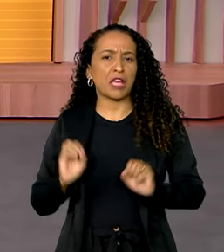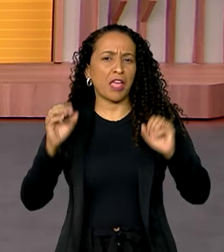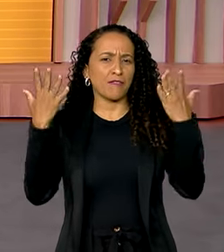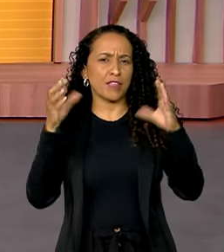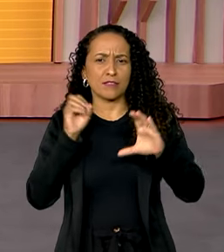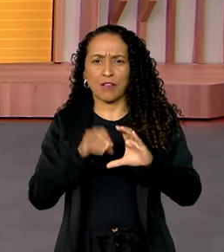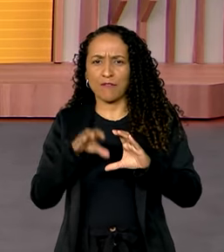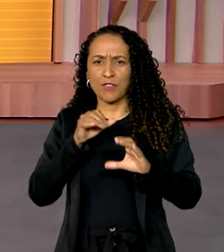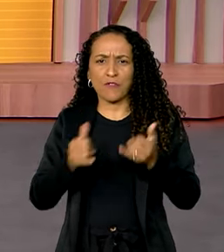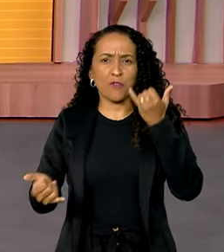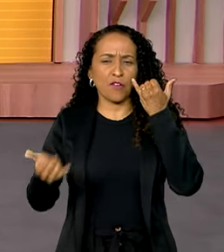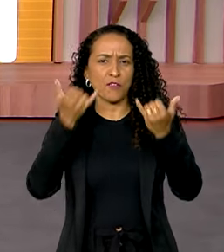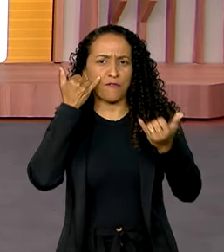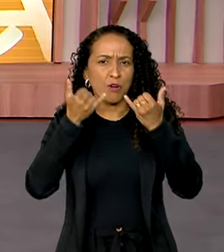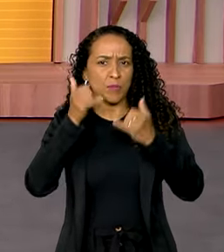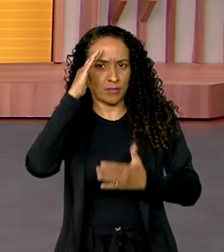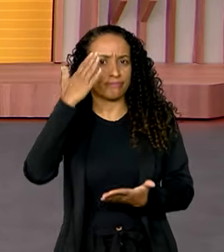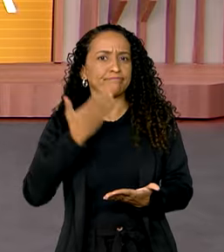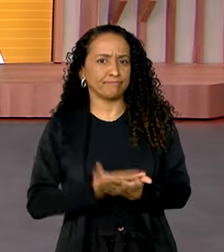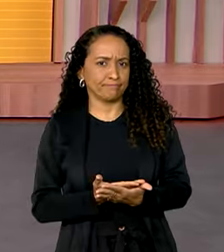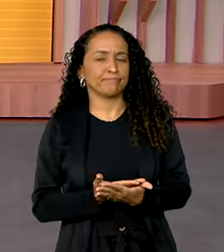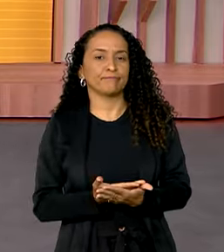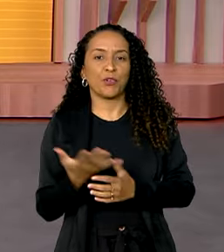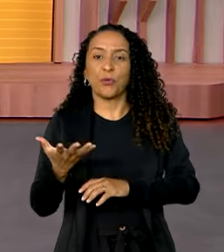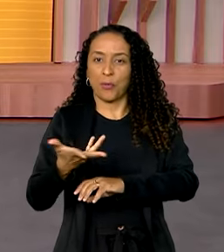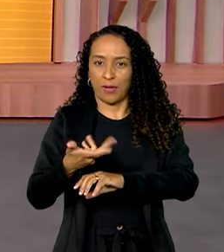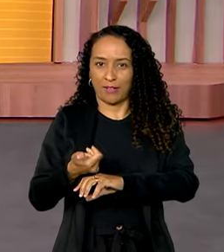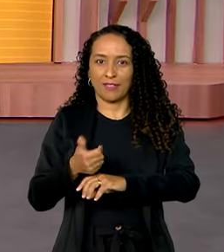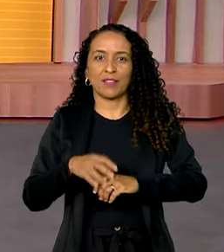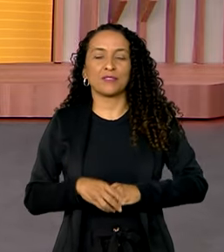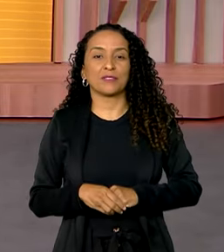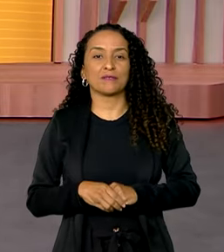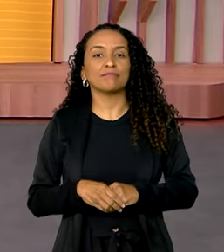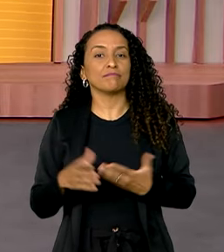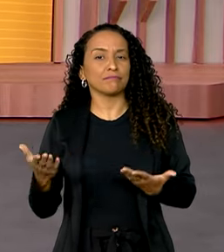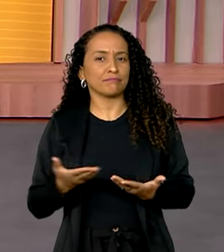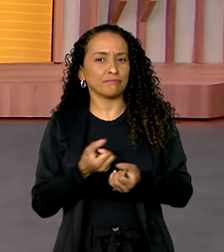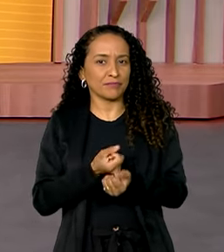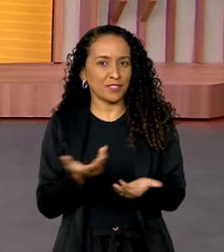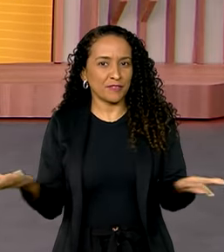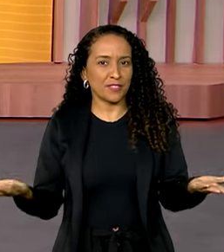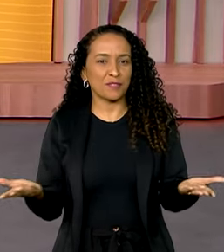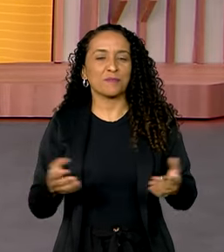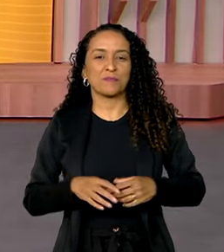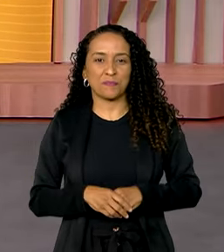federal, eventos ao vivo, informação confiável e de qualidade,